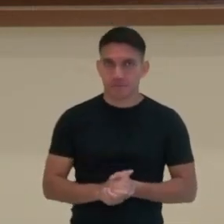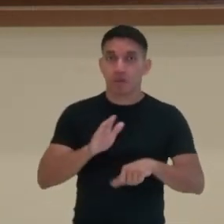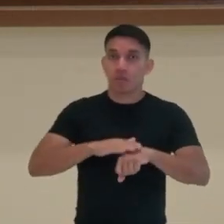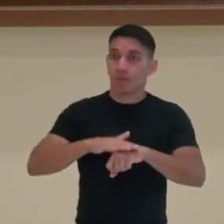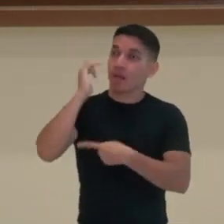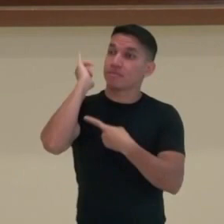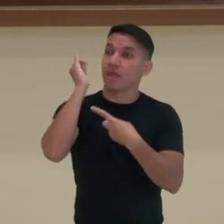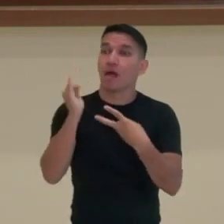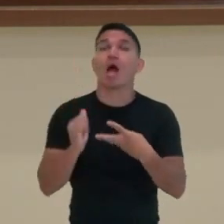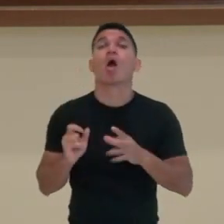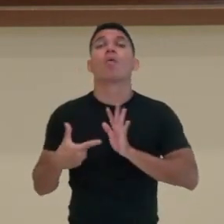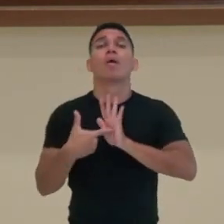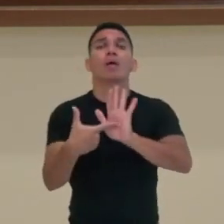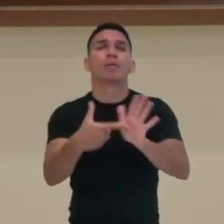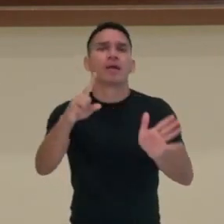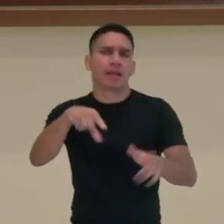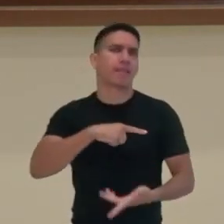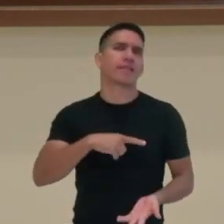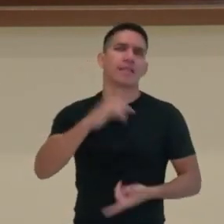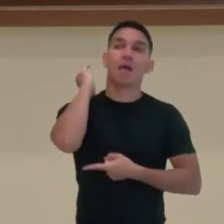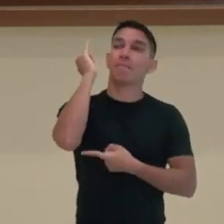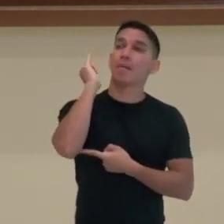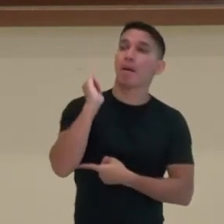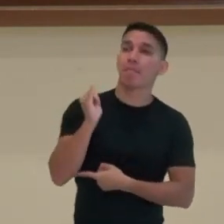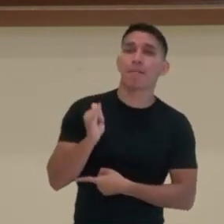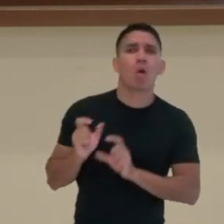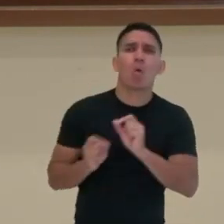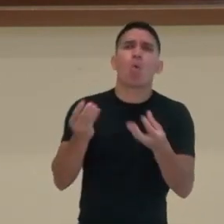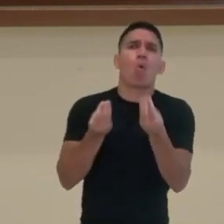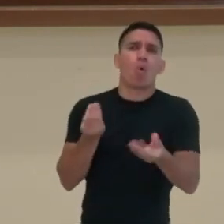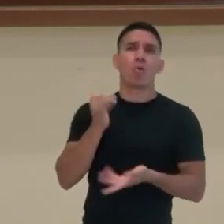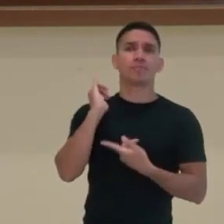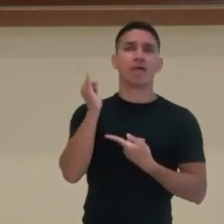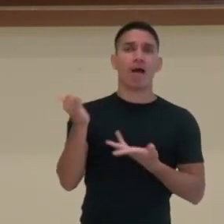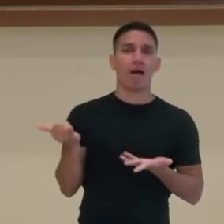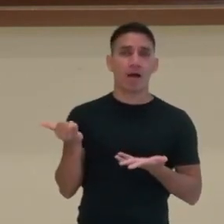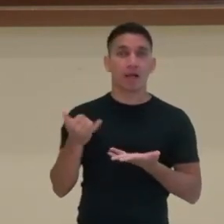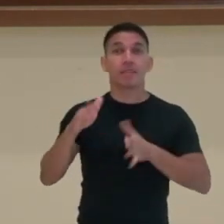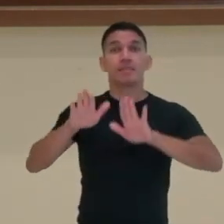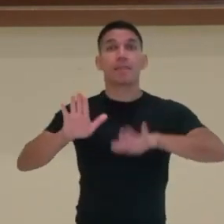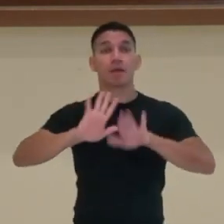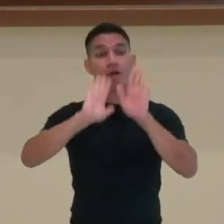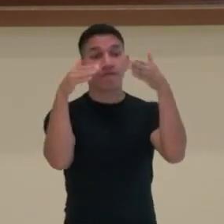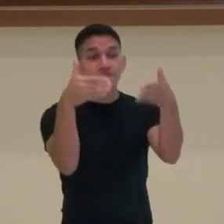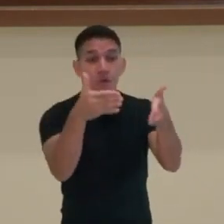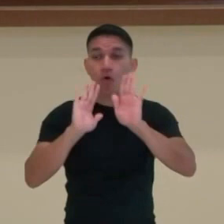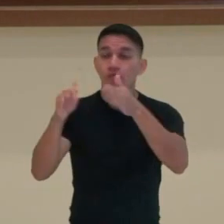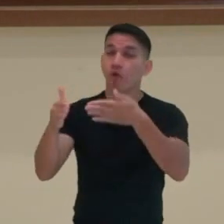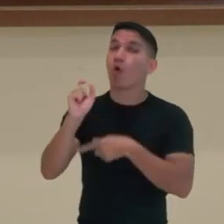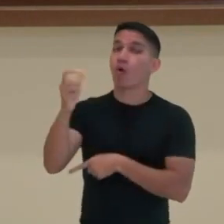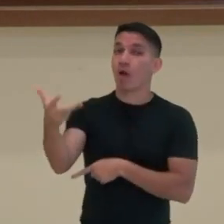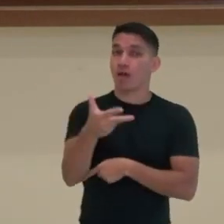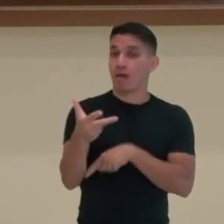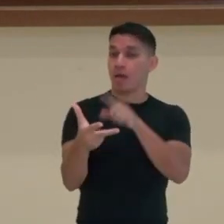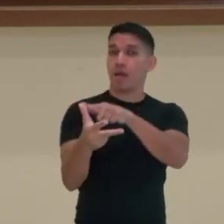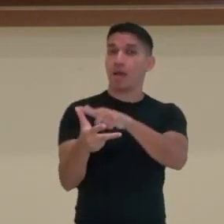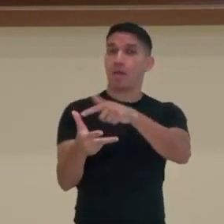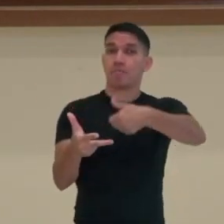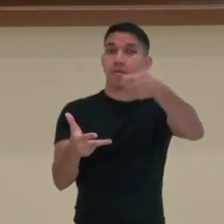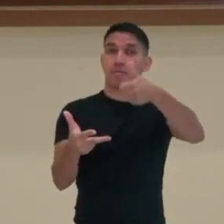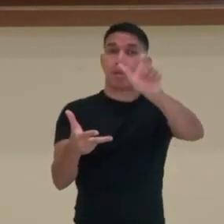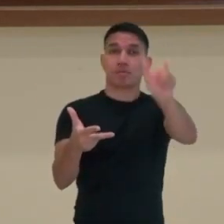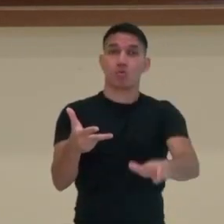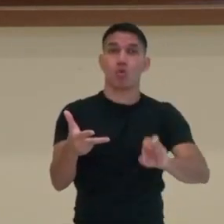o quê? Narrador. E como pode ser um narrador? Vai depender do foco narrativo, se está em primeira ou terceira pessoa, você terá